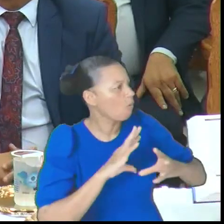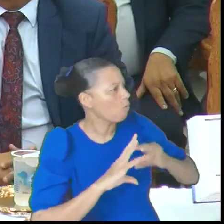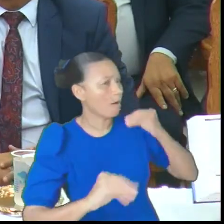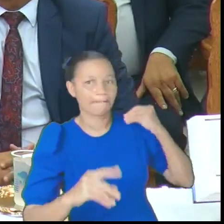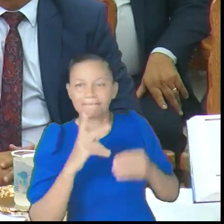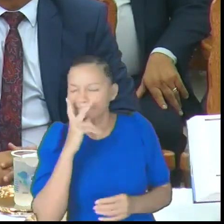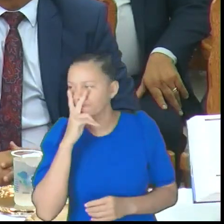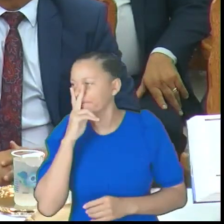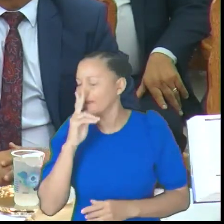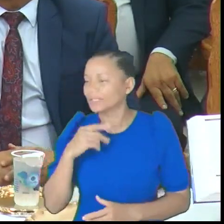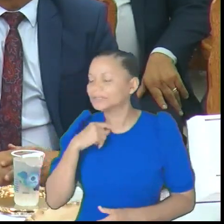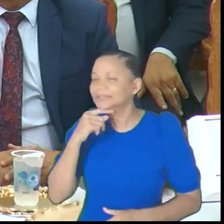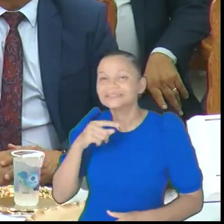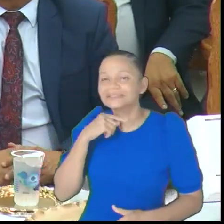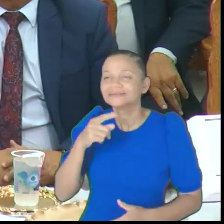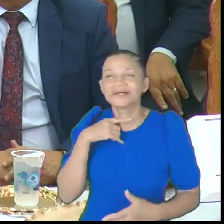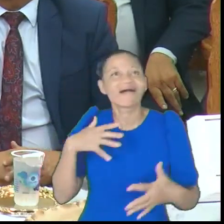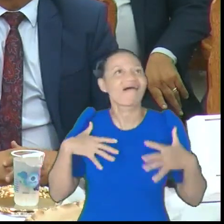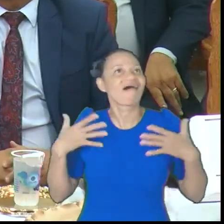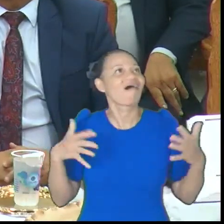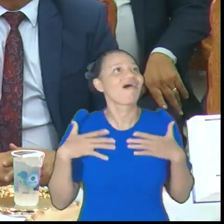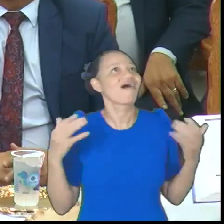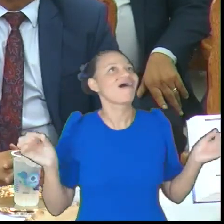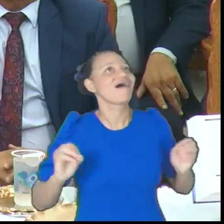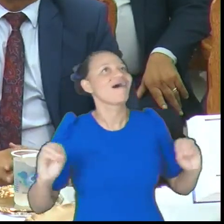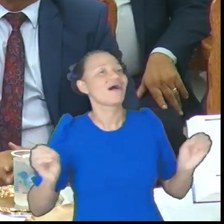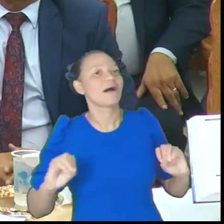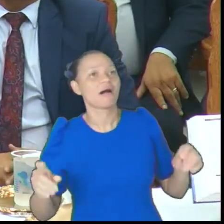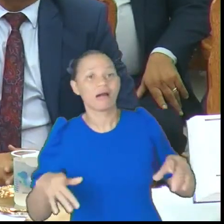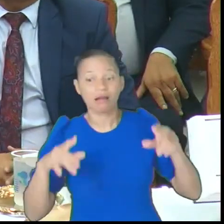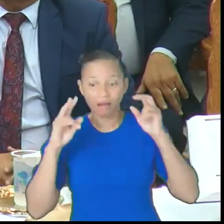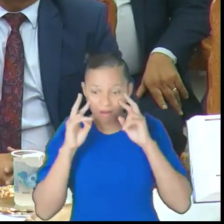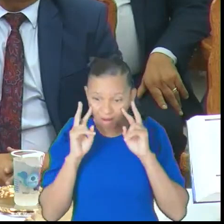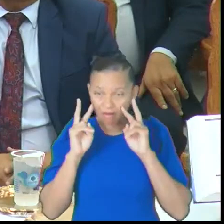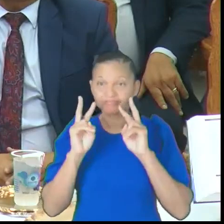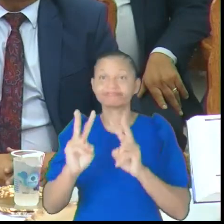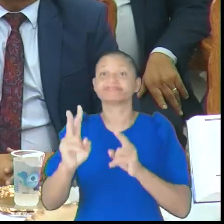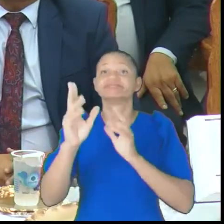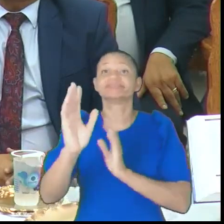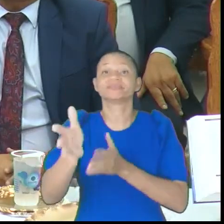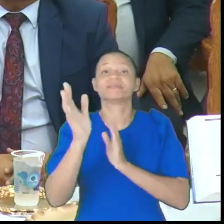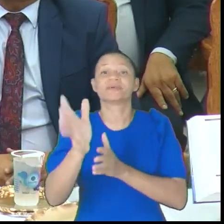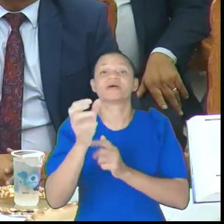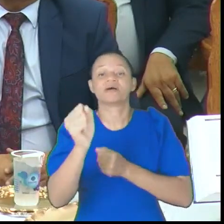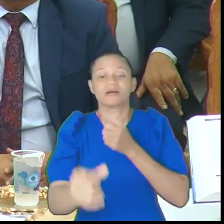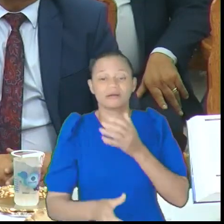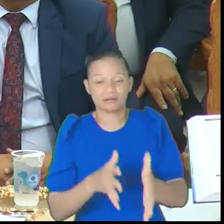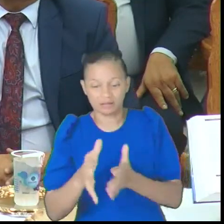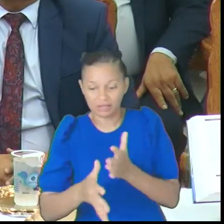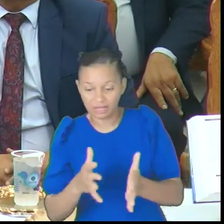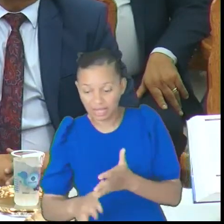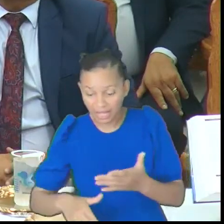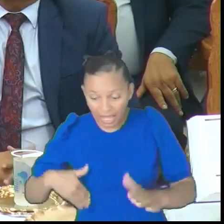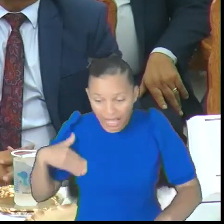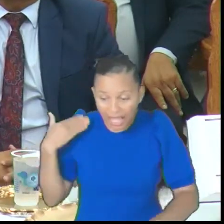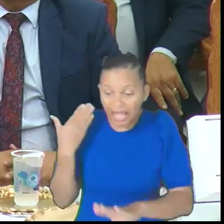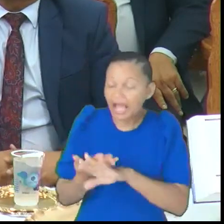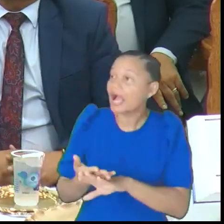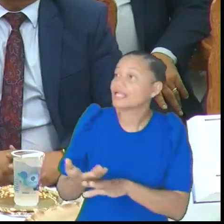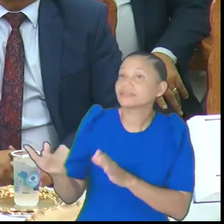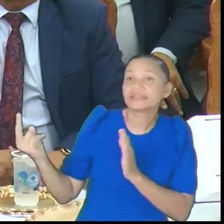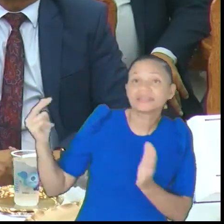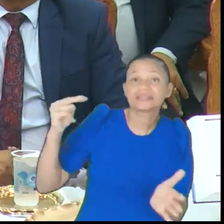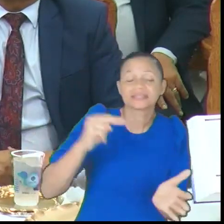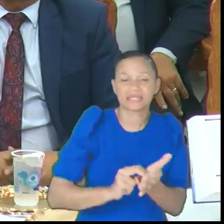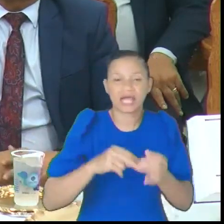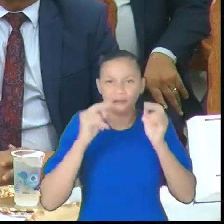que tem gente que não consegue se alegrar mais quando nós olhamos para frente e dizemos até que venha. Quando